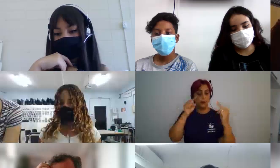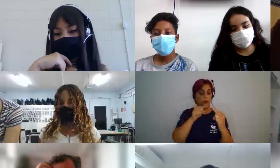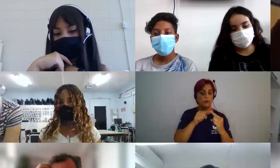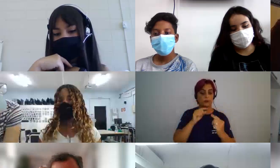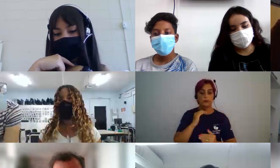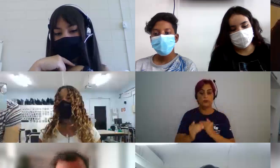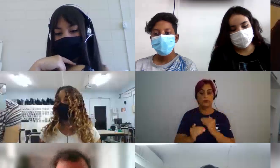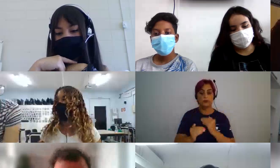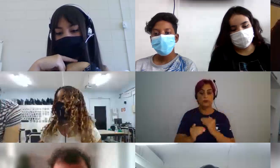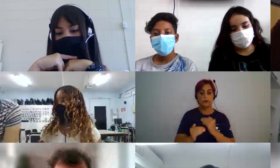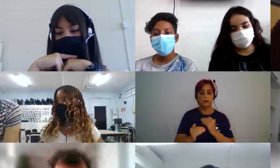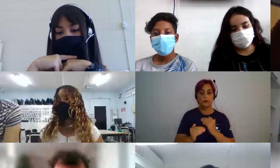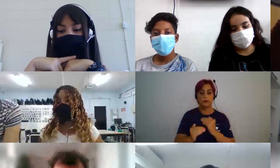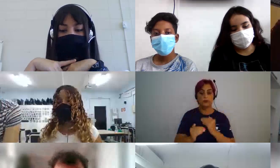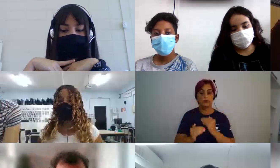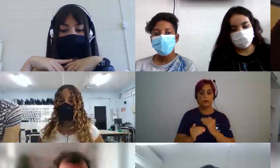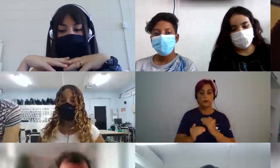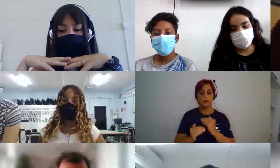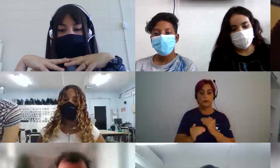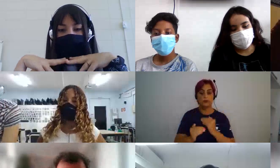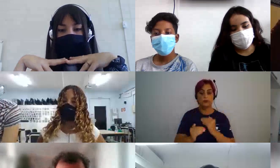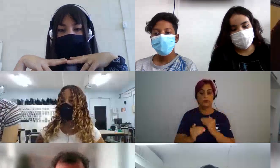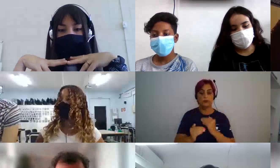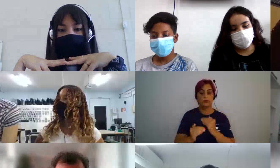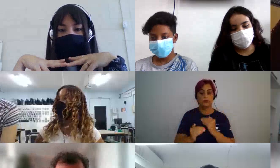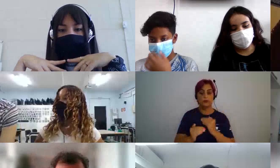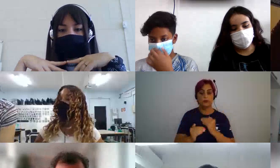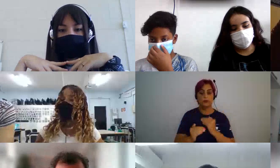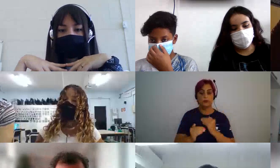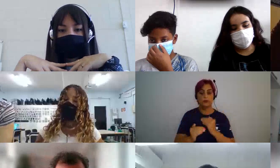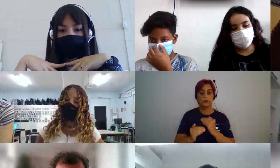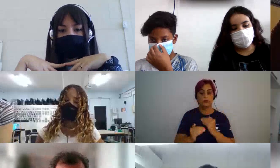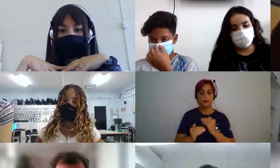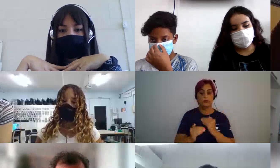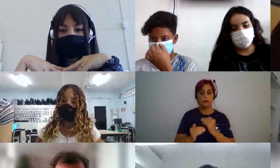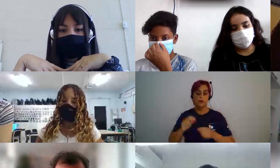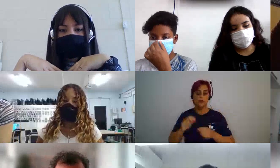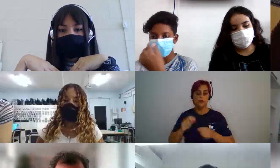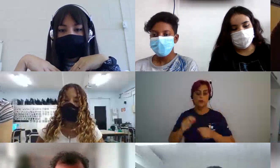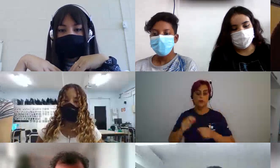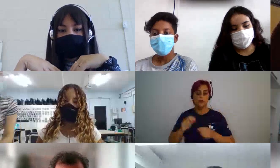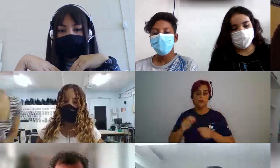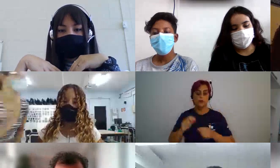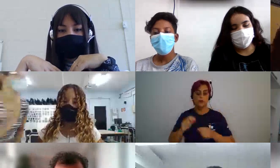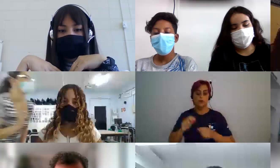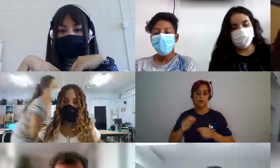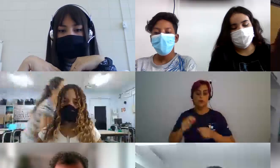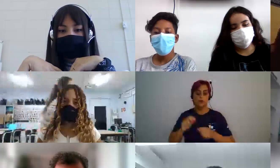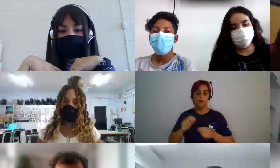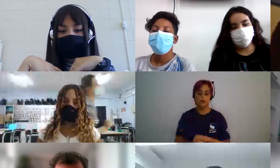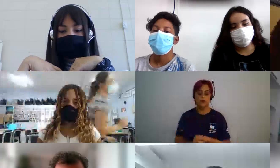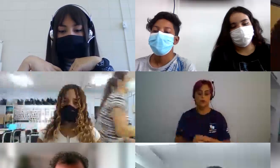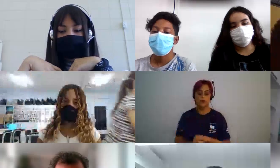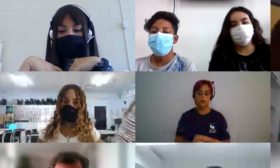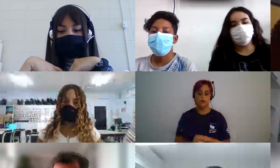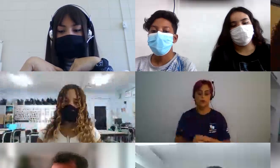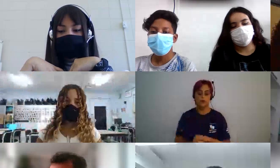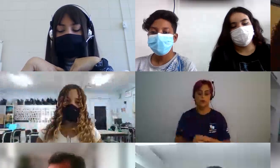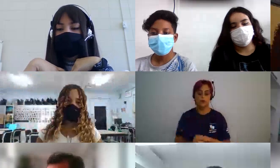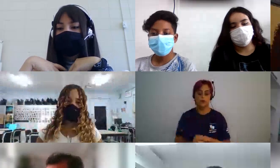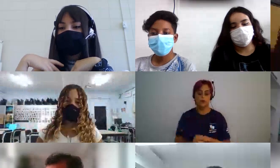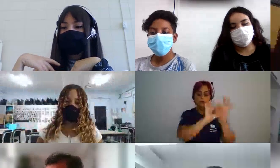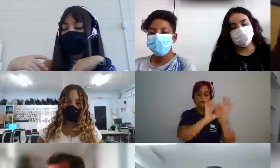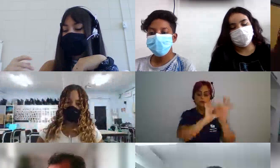desenvolvimento sustentável e da cultura da paz e não violência. É nesse contexto